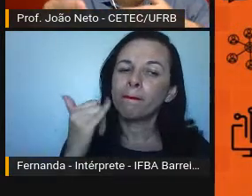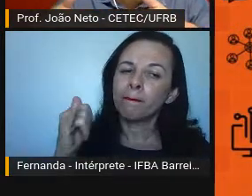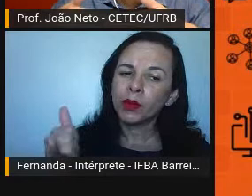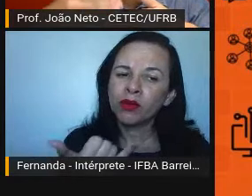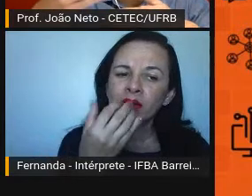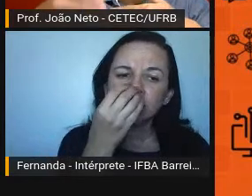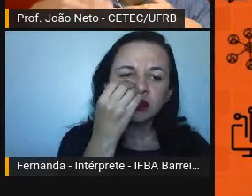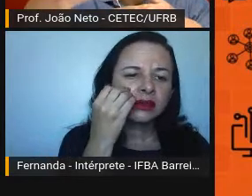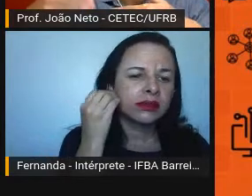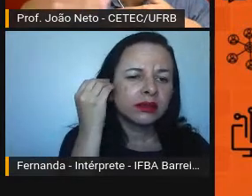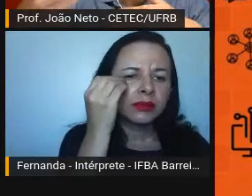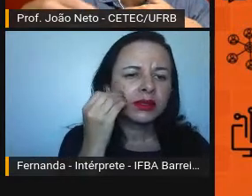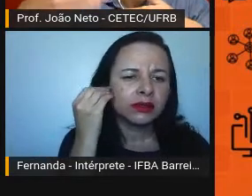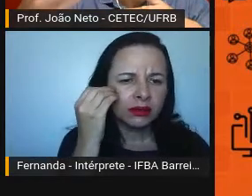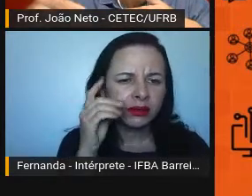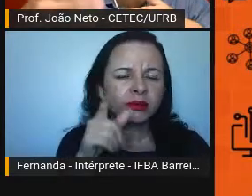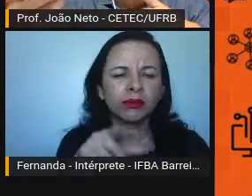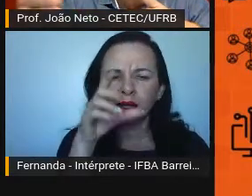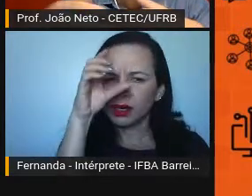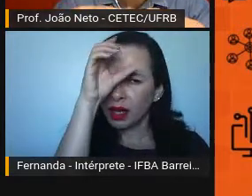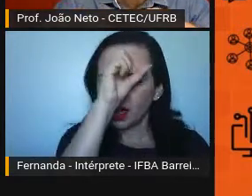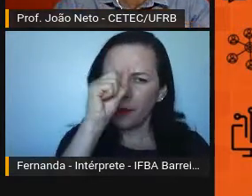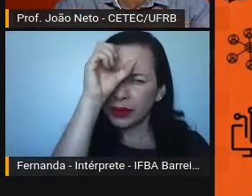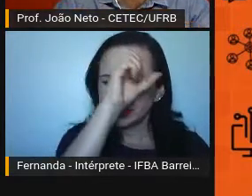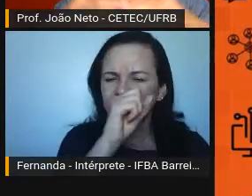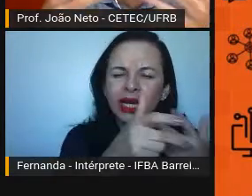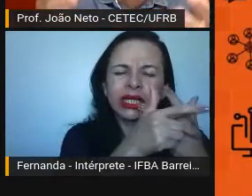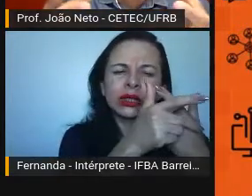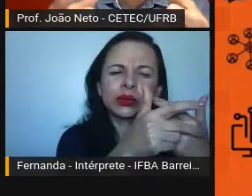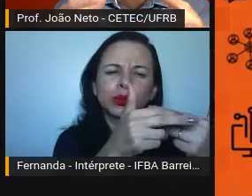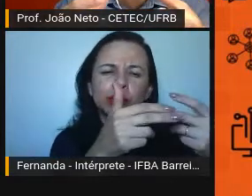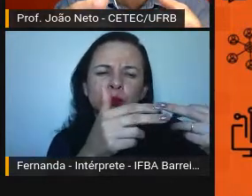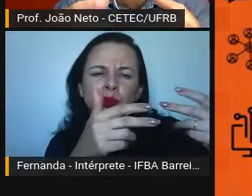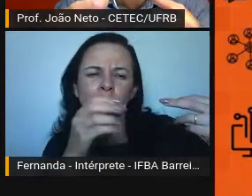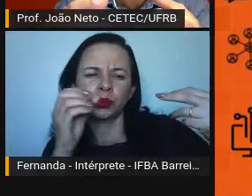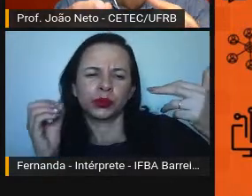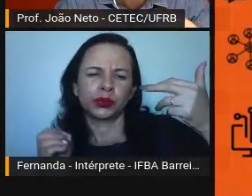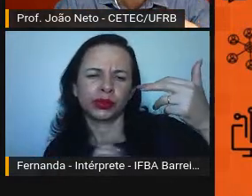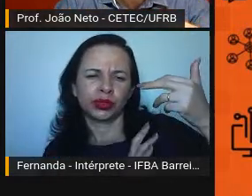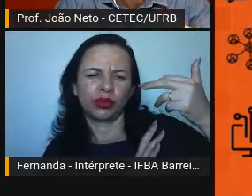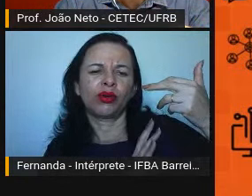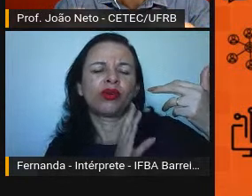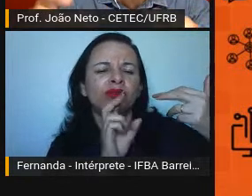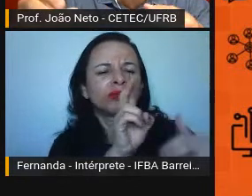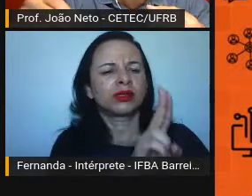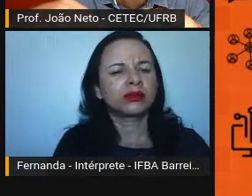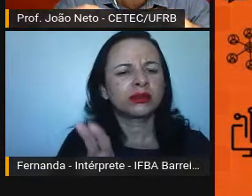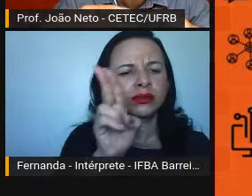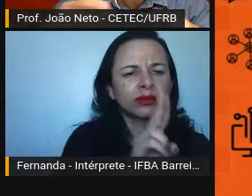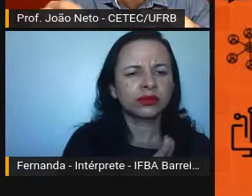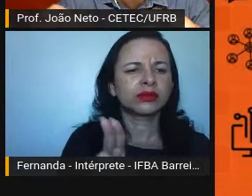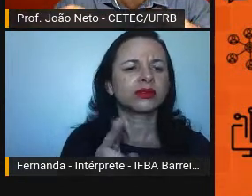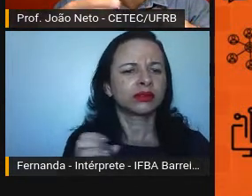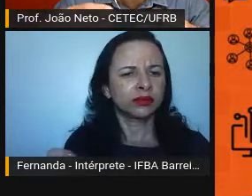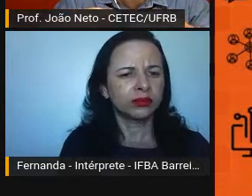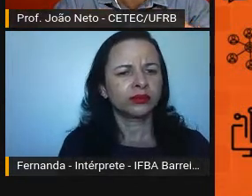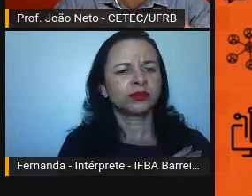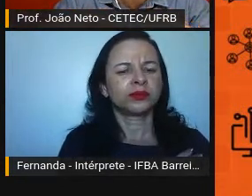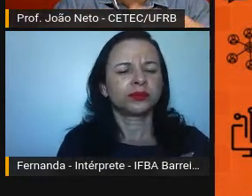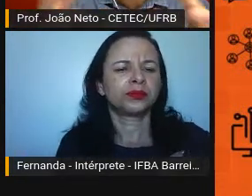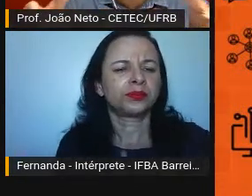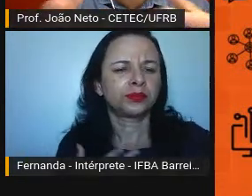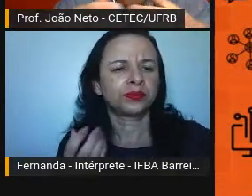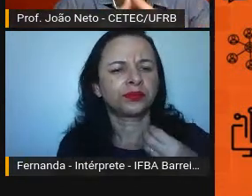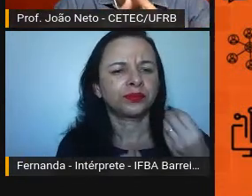a para a figura aprendizado de novas ferramentas as ferramentas que a usar nessa nova